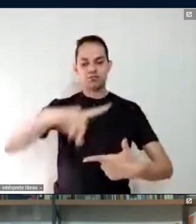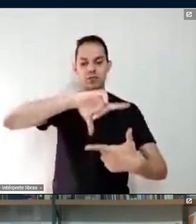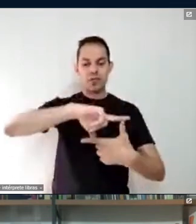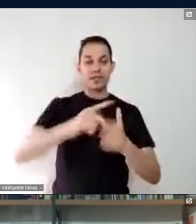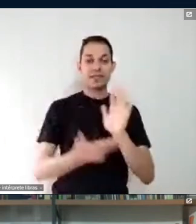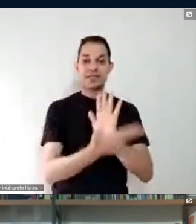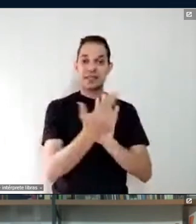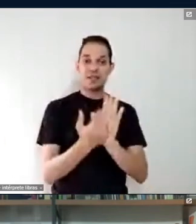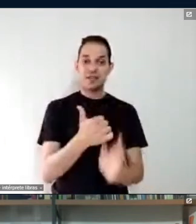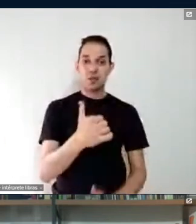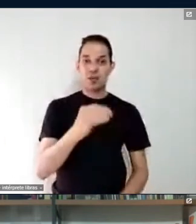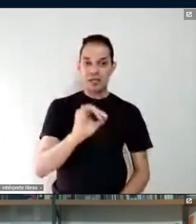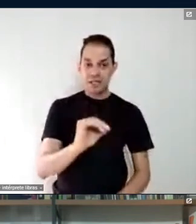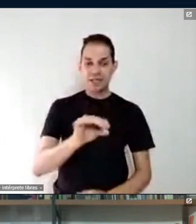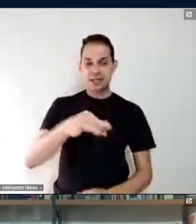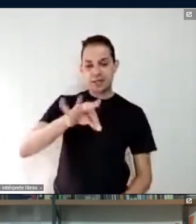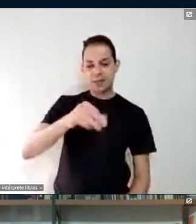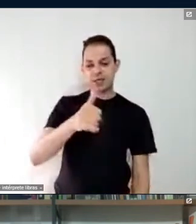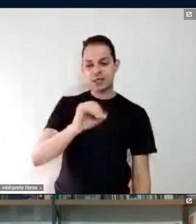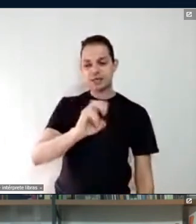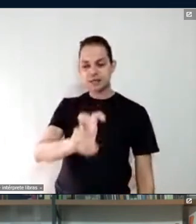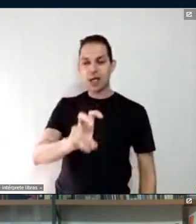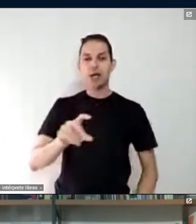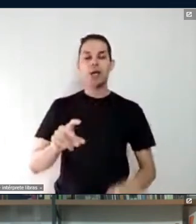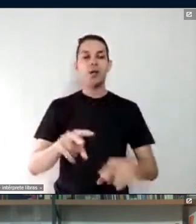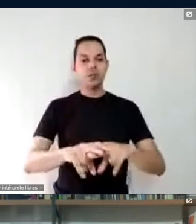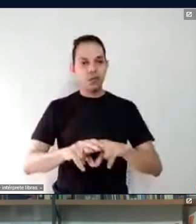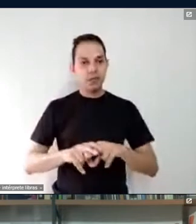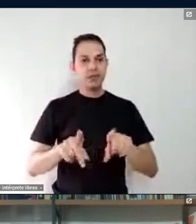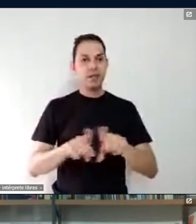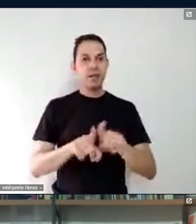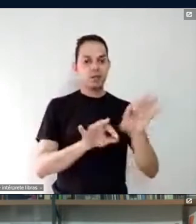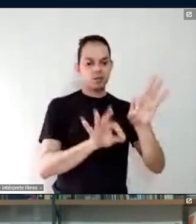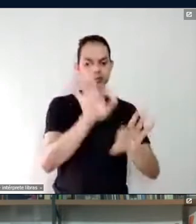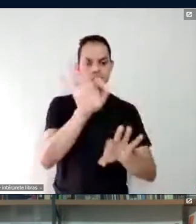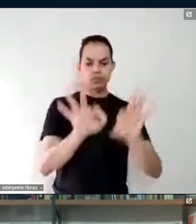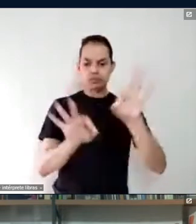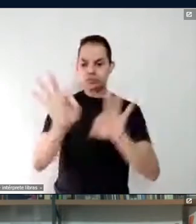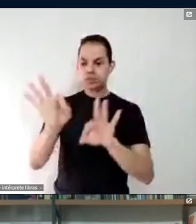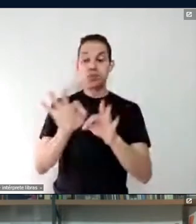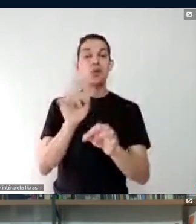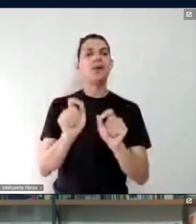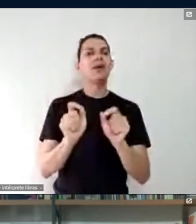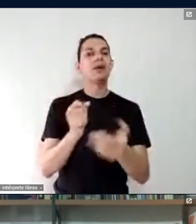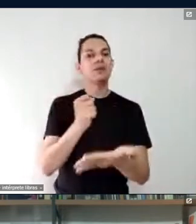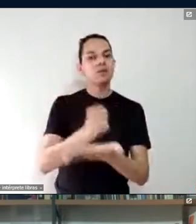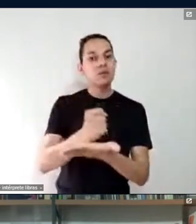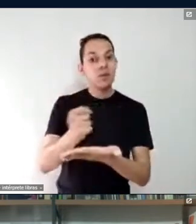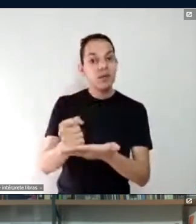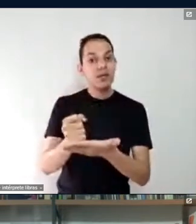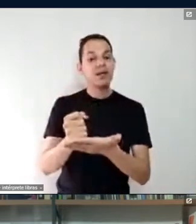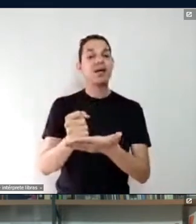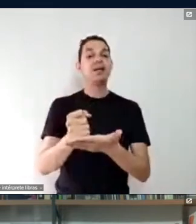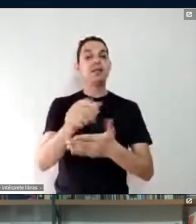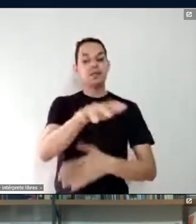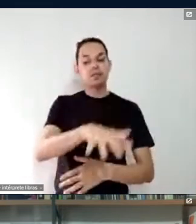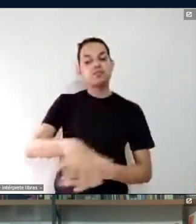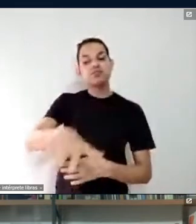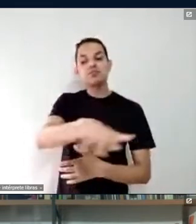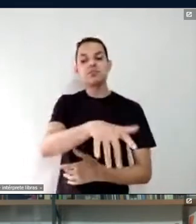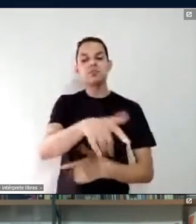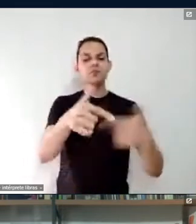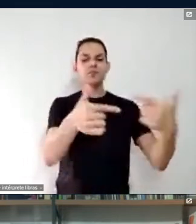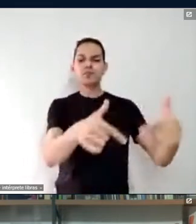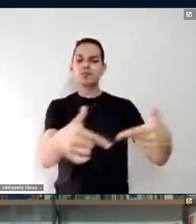10 e, com isso, a necessidade de um desenho dos contratos para os espaços de atuação